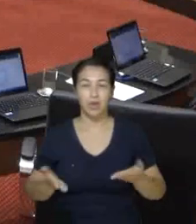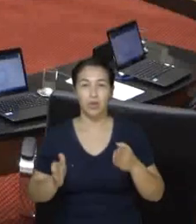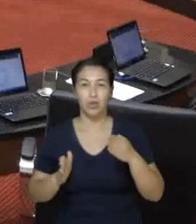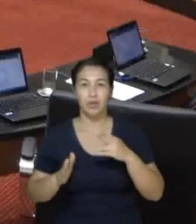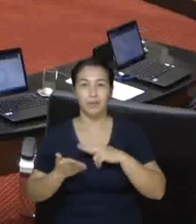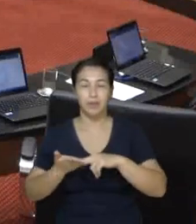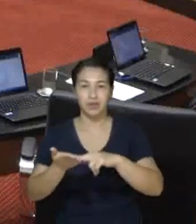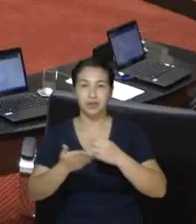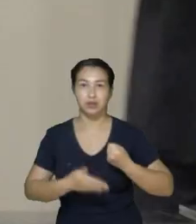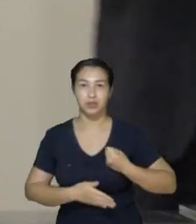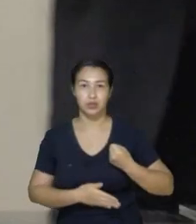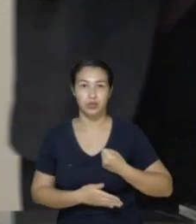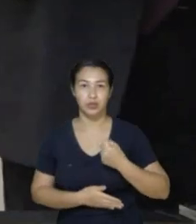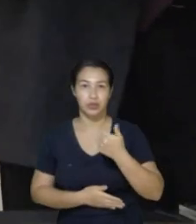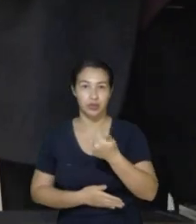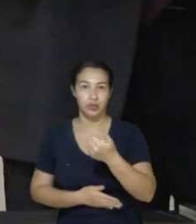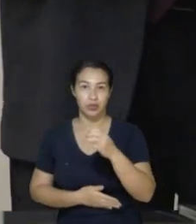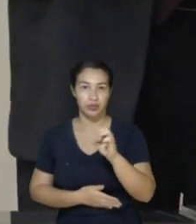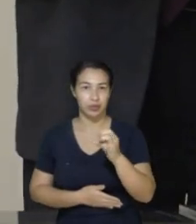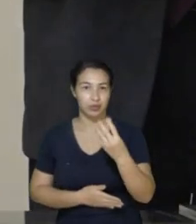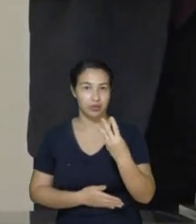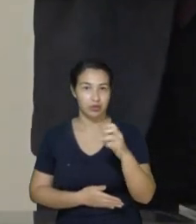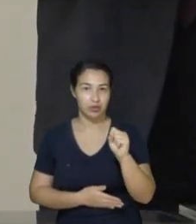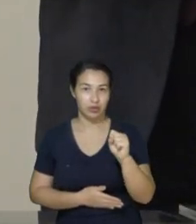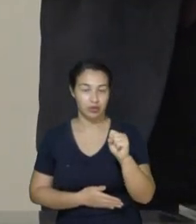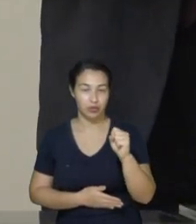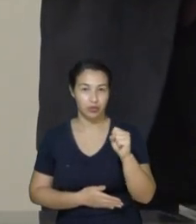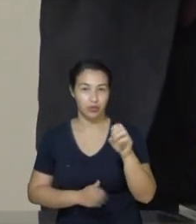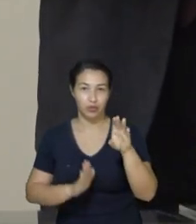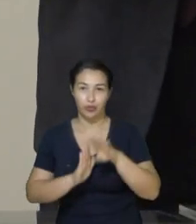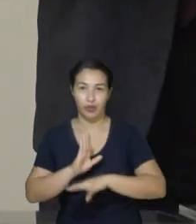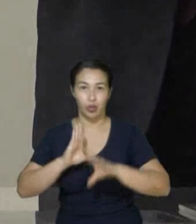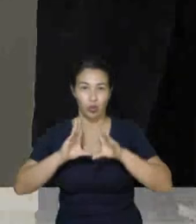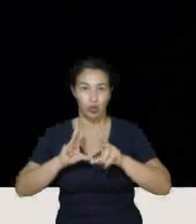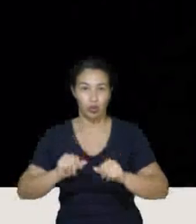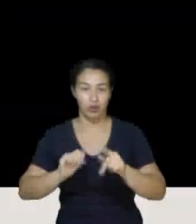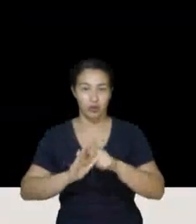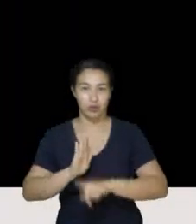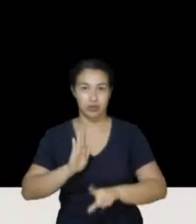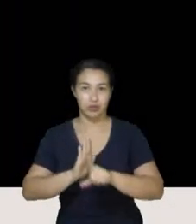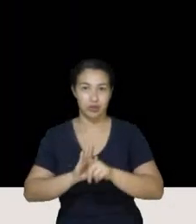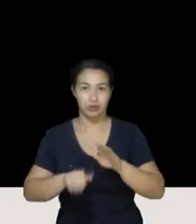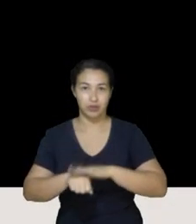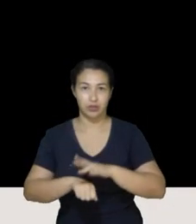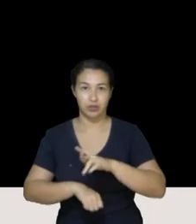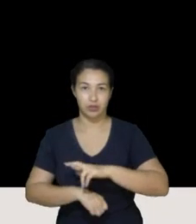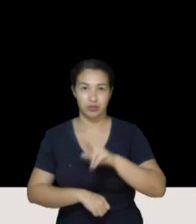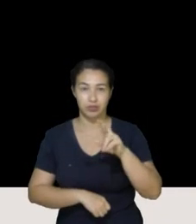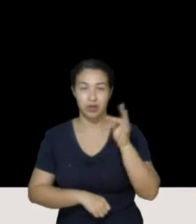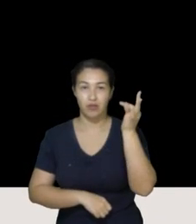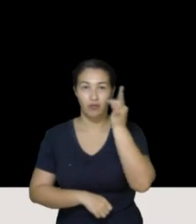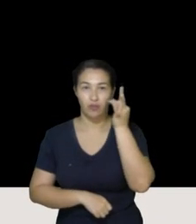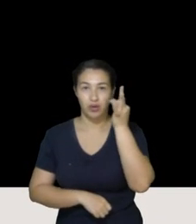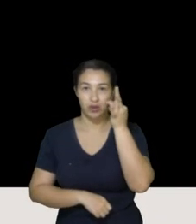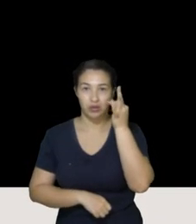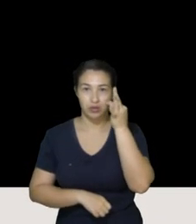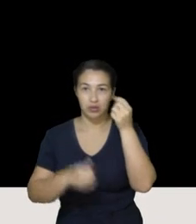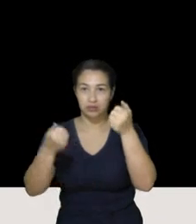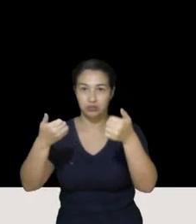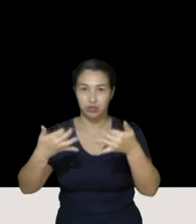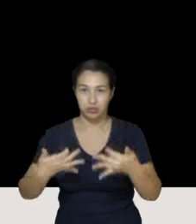veto 1038. Veto total ao projeto de lei de autoria do deputado Fernando Krellin, que dispõe